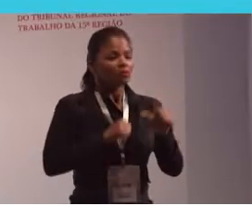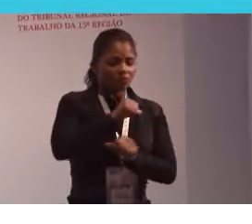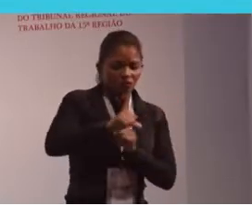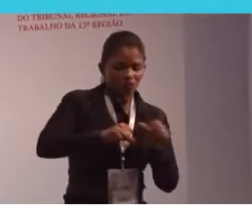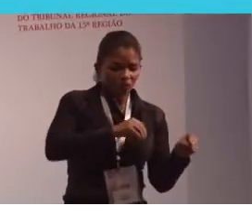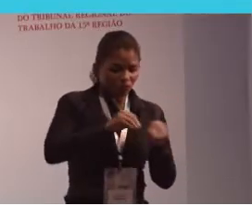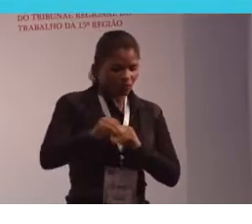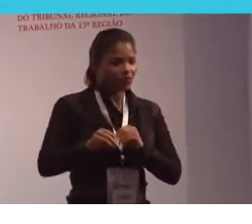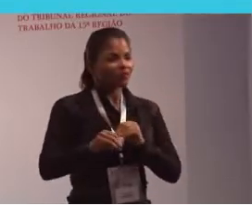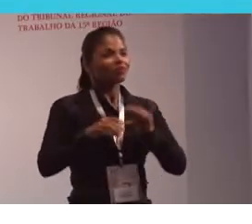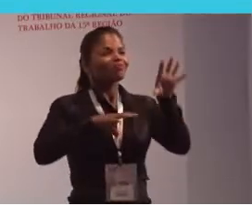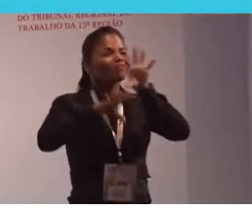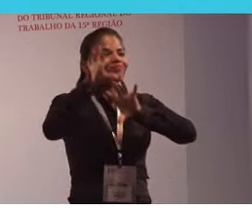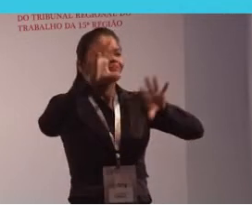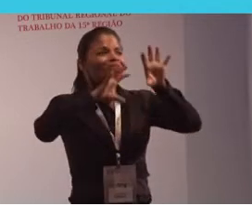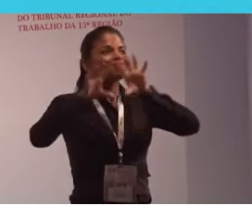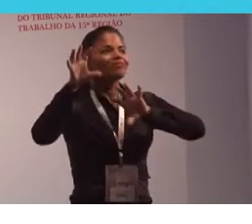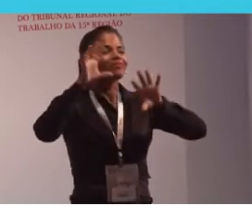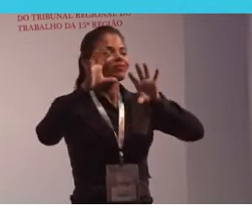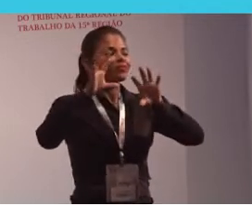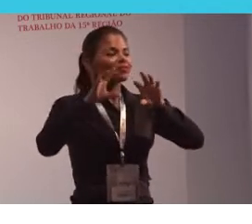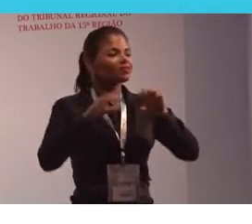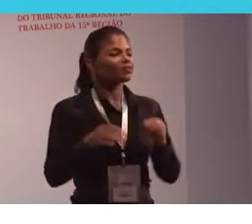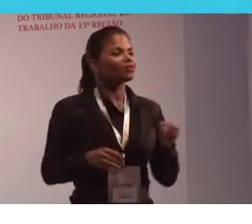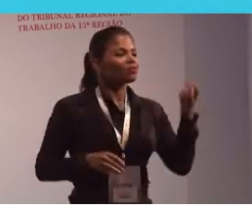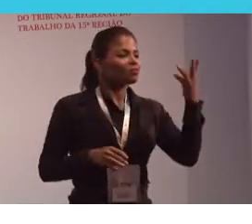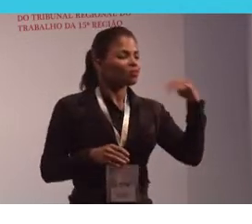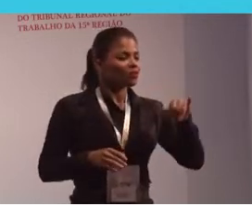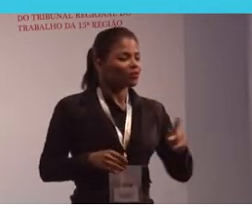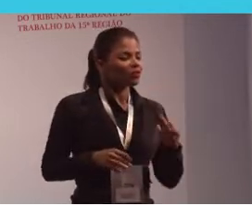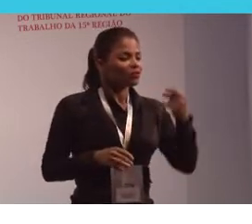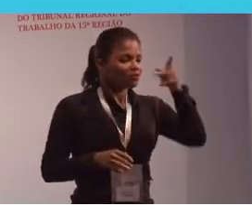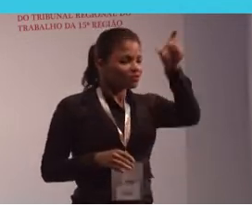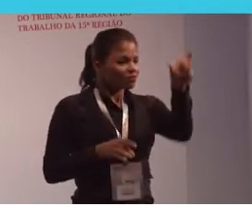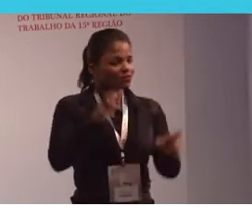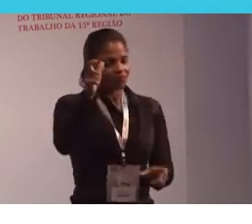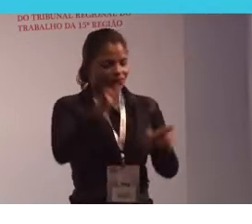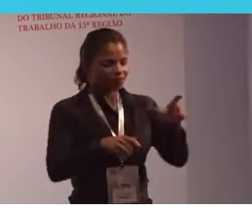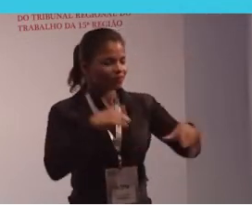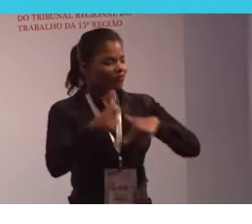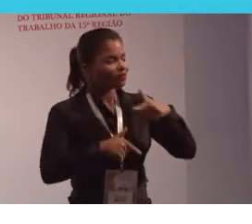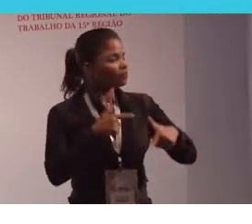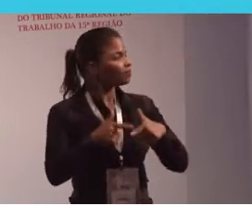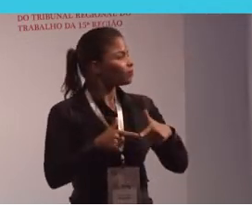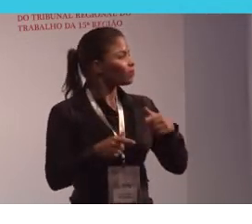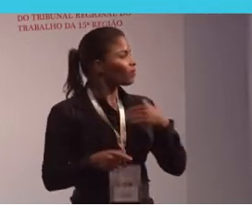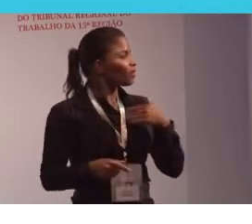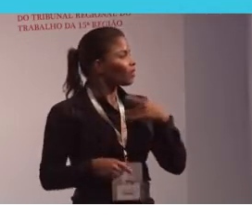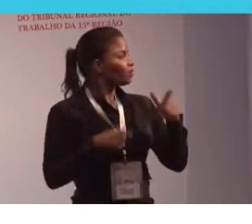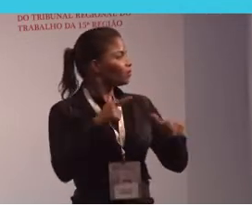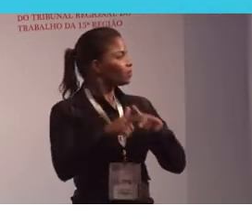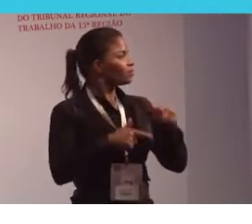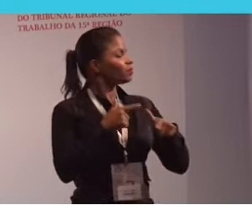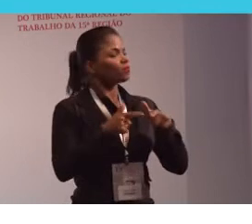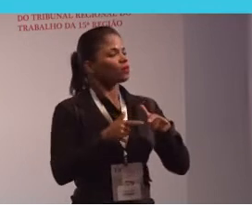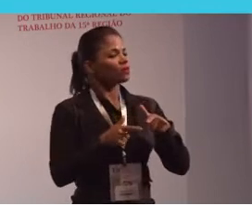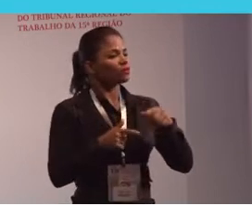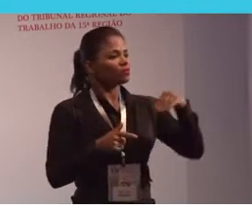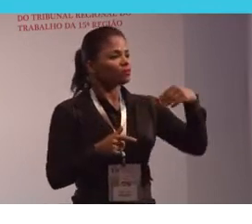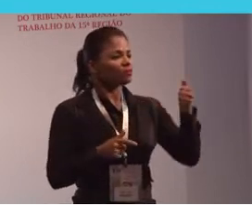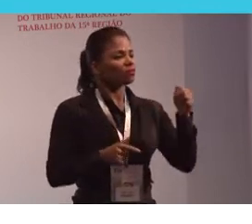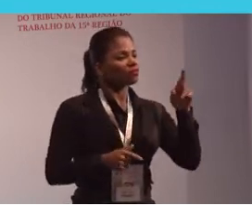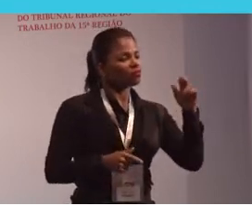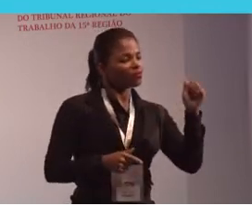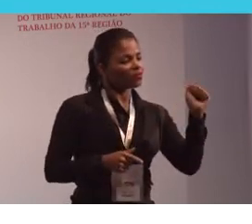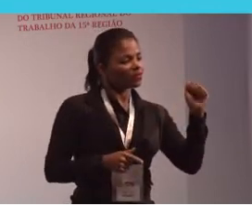climática impactando quase 4 bilhões de pessoas que trabalham aonde? Fora do ar-condicionado, né? Eu trabalhei um bom tempo no Maranhão, tinha um amigo meu, gente,